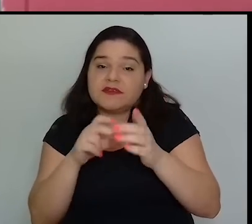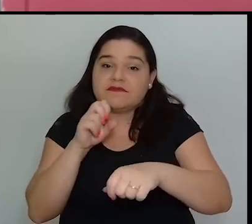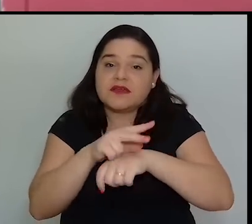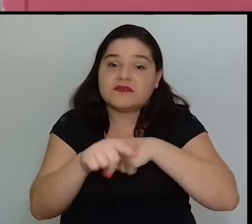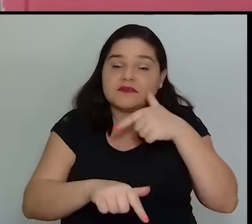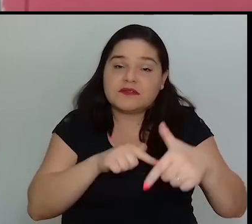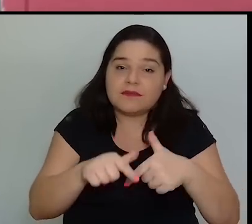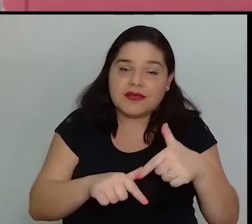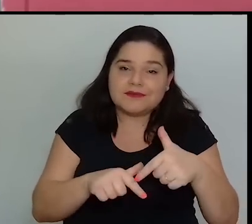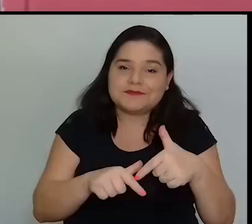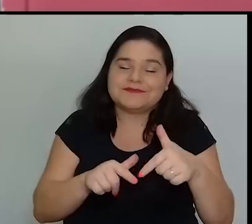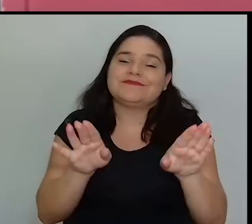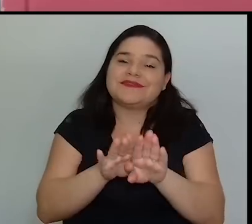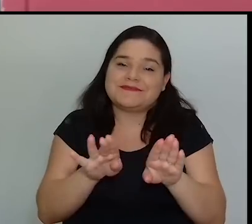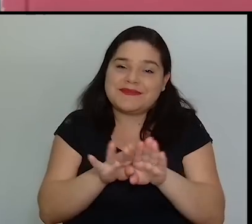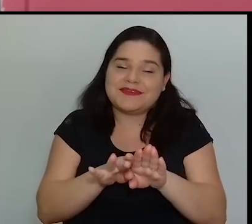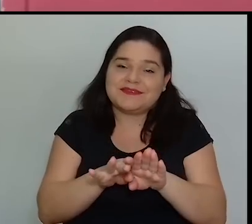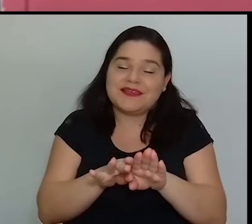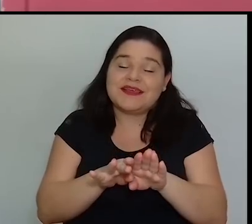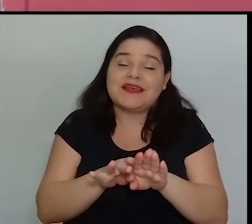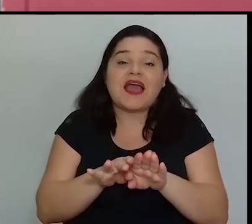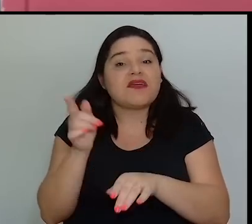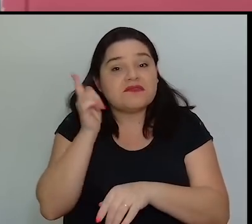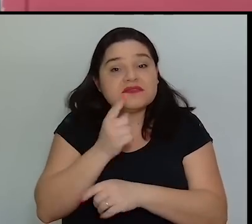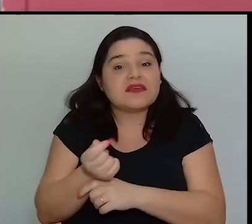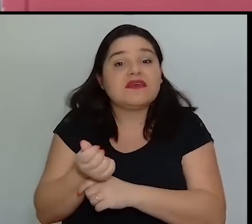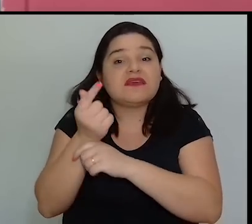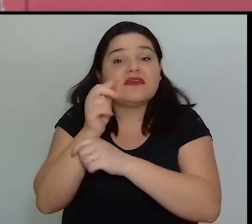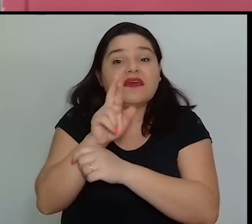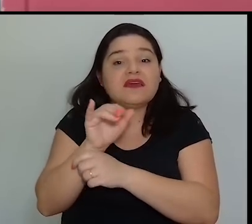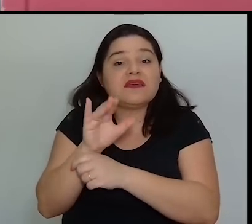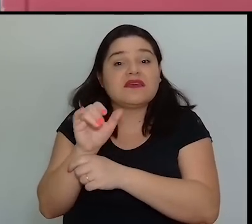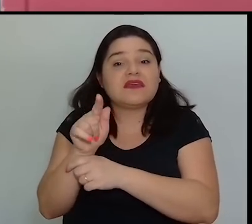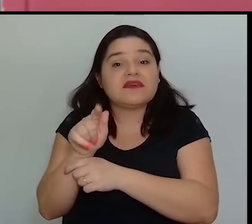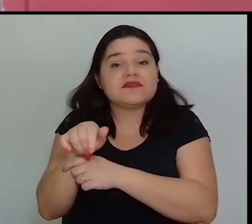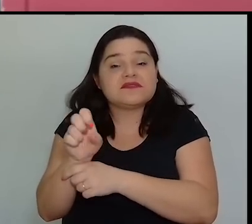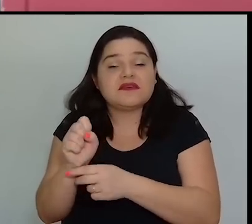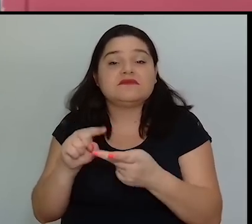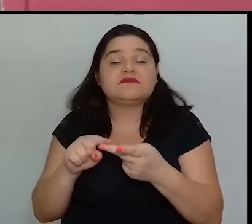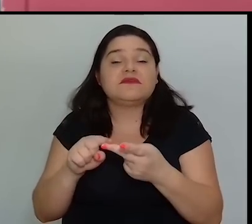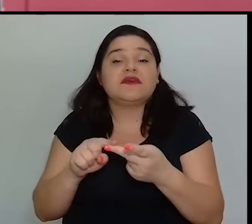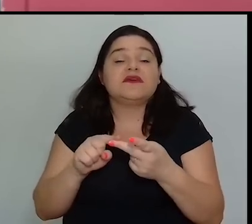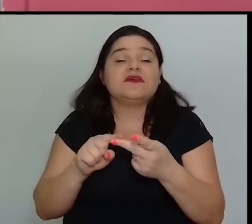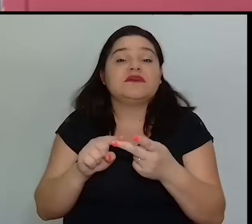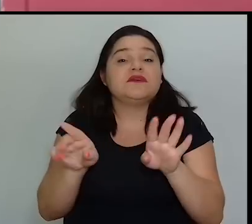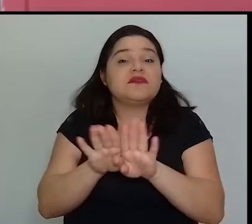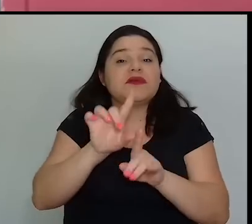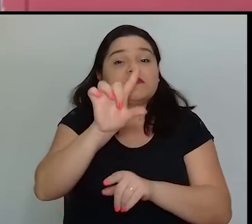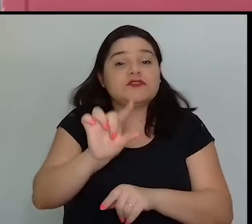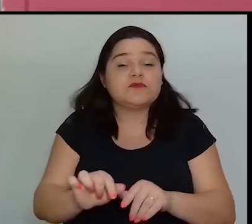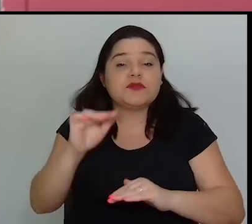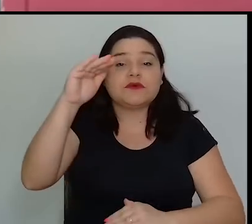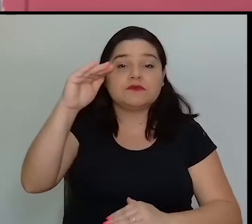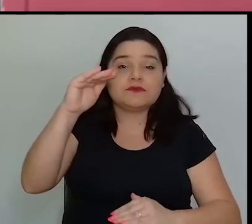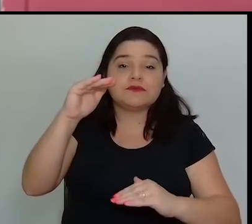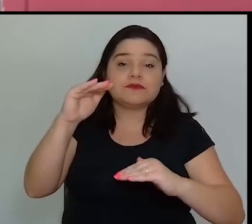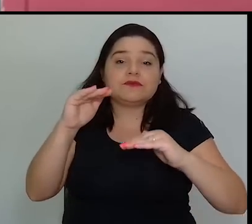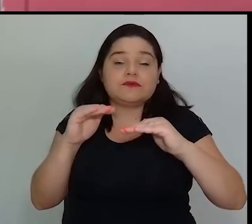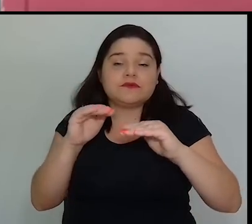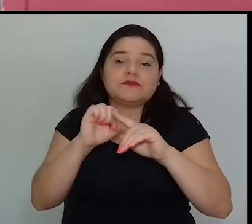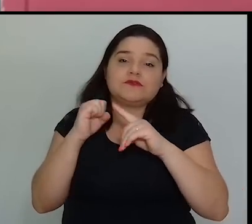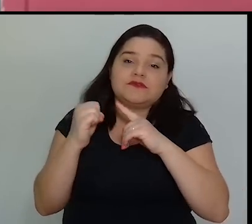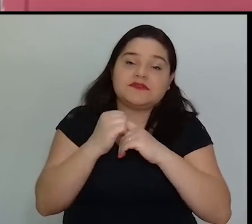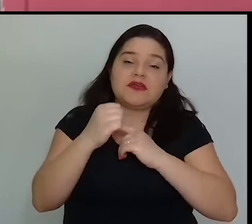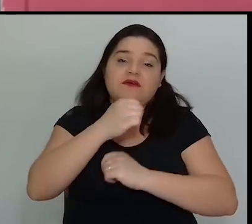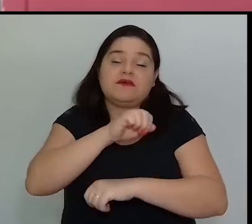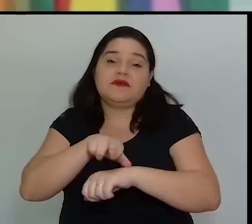na base da pirâmide e você gerar riqueza você gera receita e automaticamente você diminui a desigualdades sociais e raciais